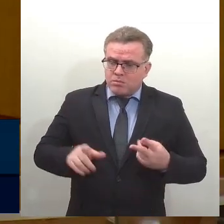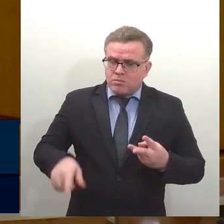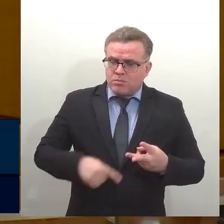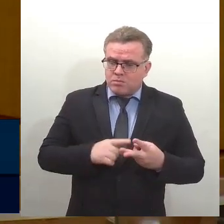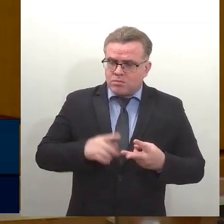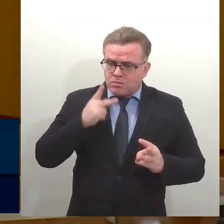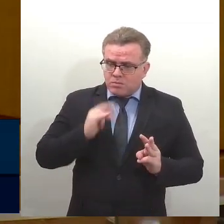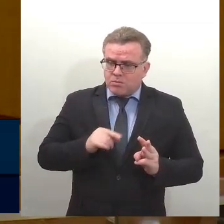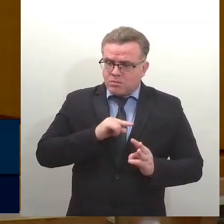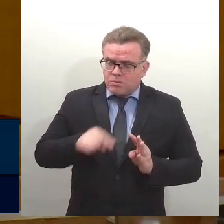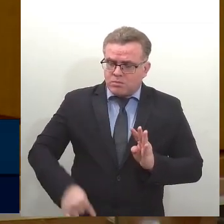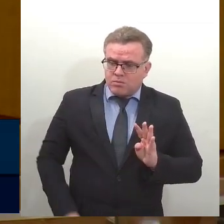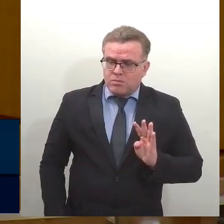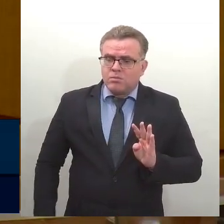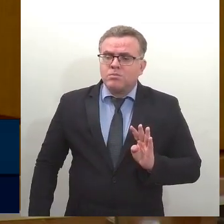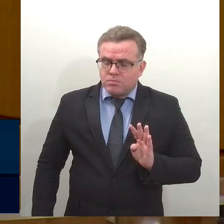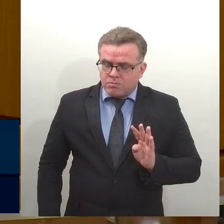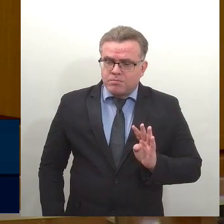as suas obras,